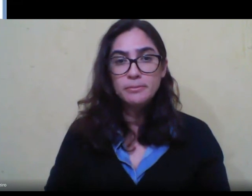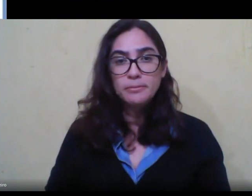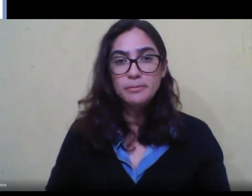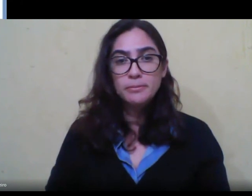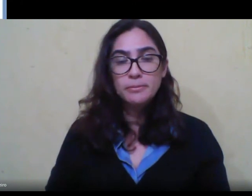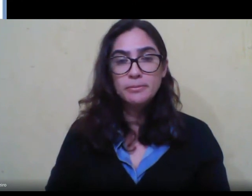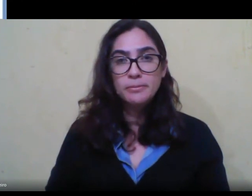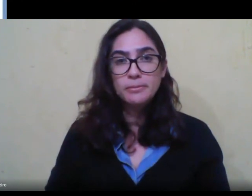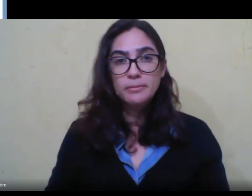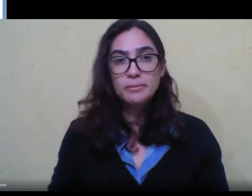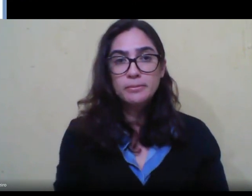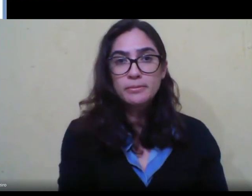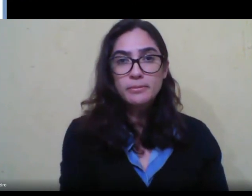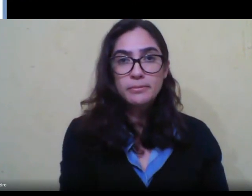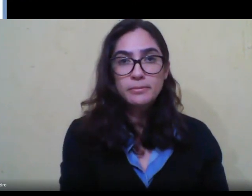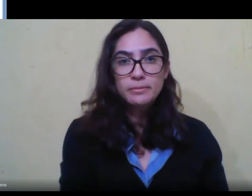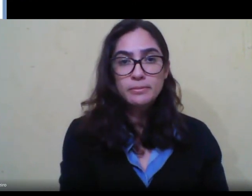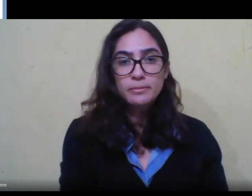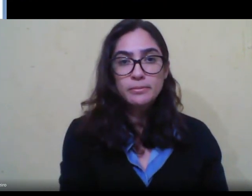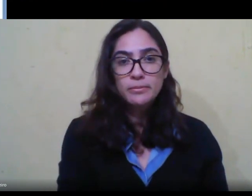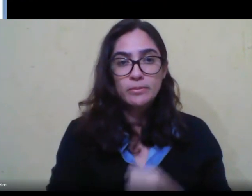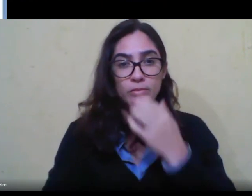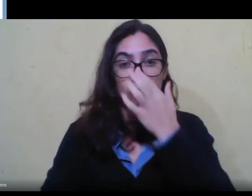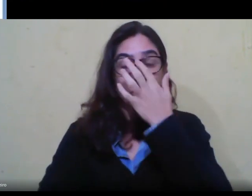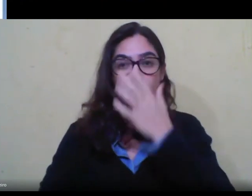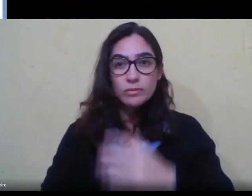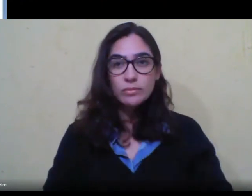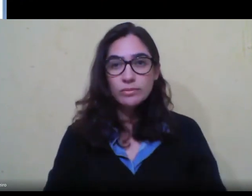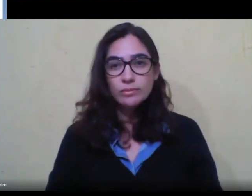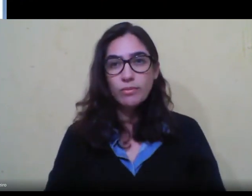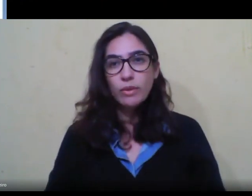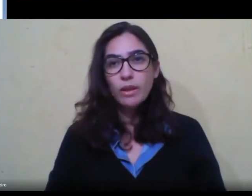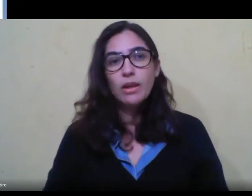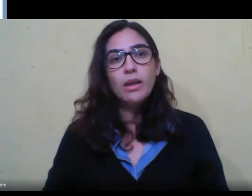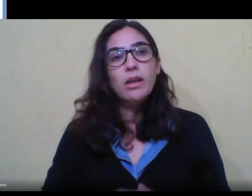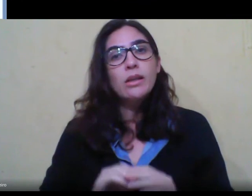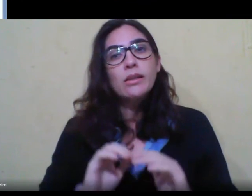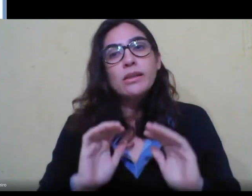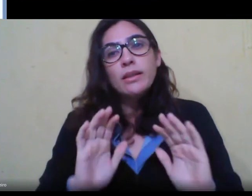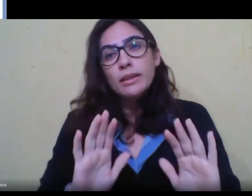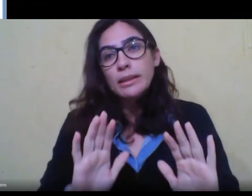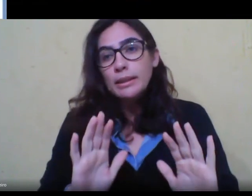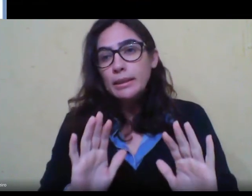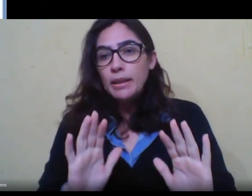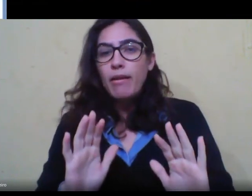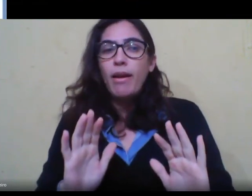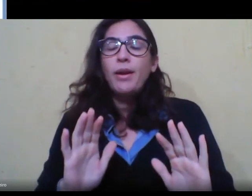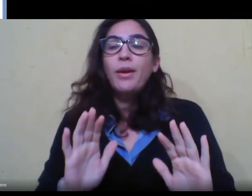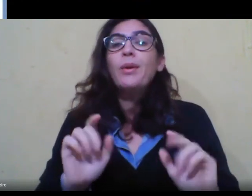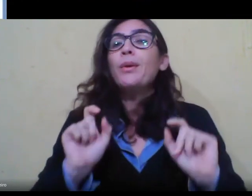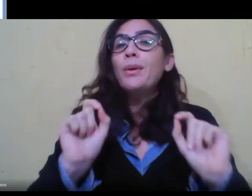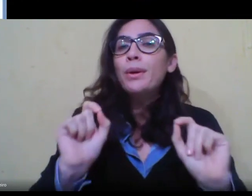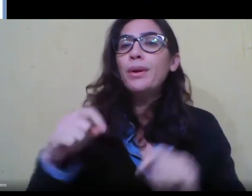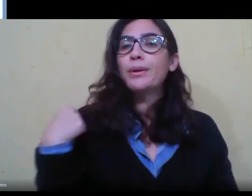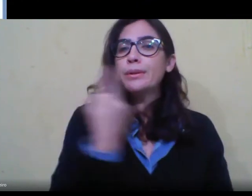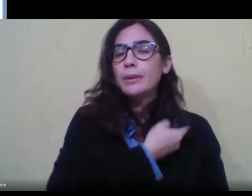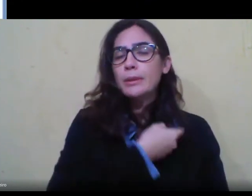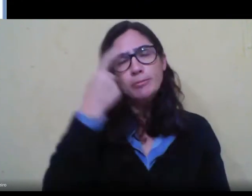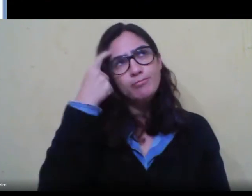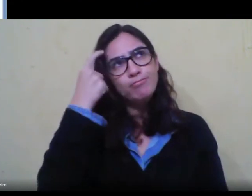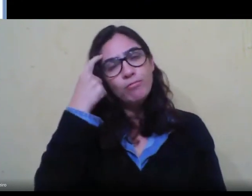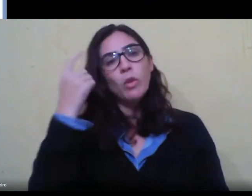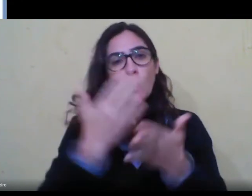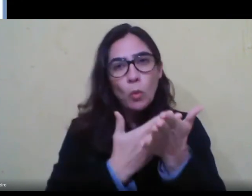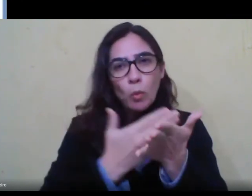Bom, a gente pode encaminhar, então. A ideia é que a gente comece essa discussão, esse diálogo aqui, gente, nesse encontro, mas a gente pede que